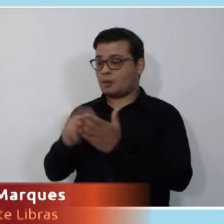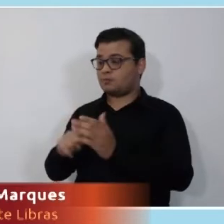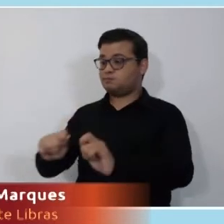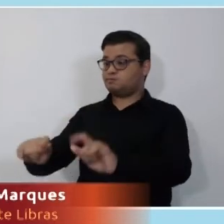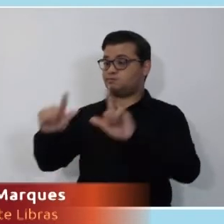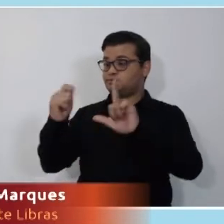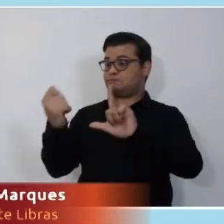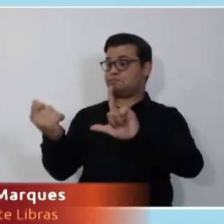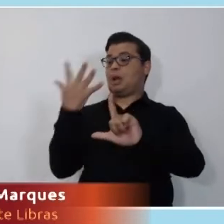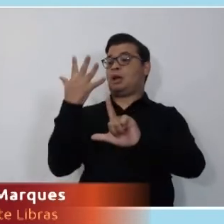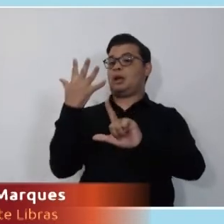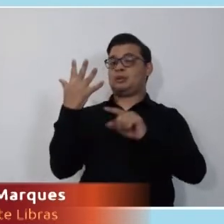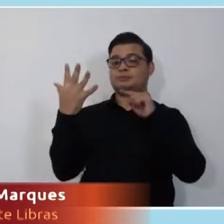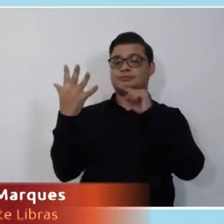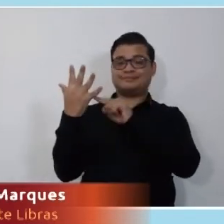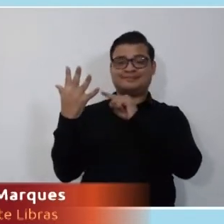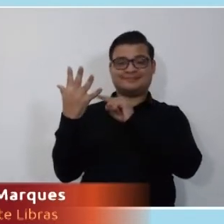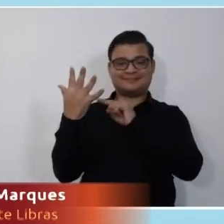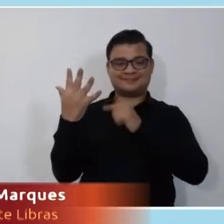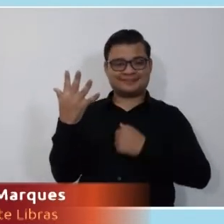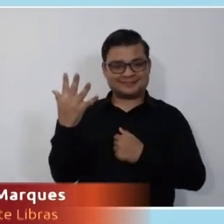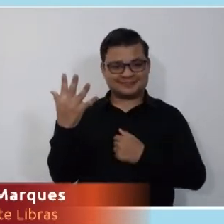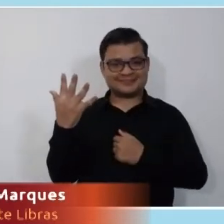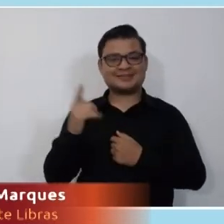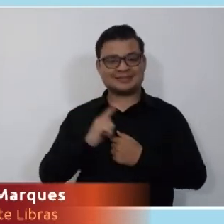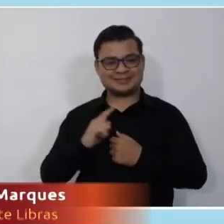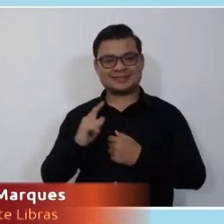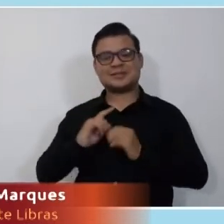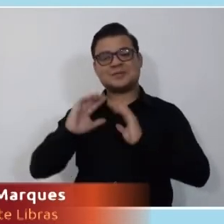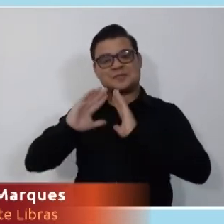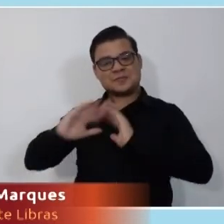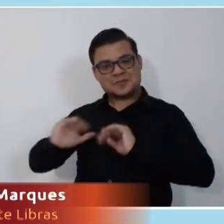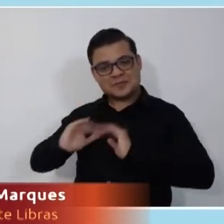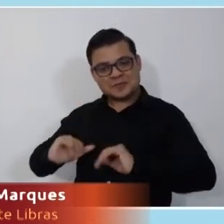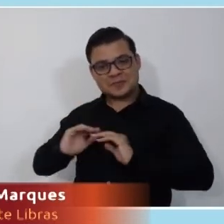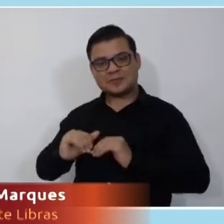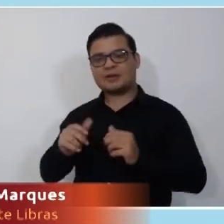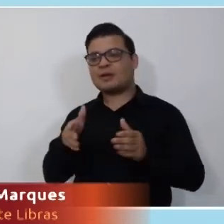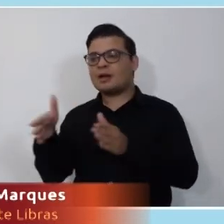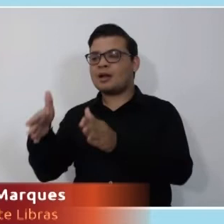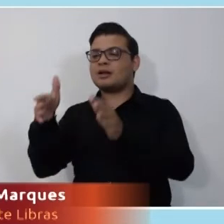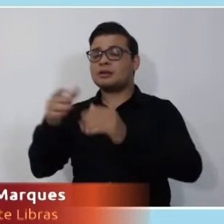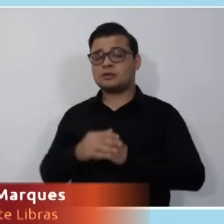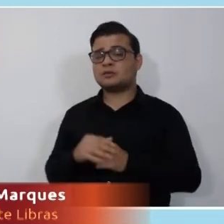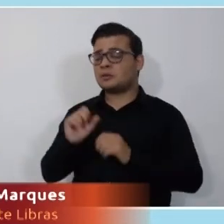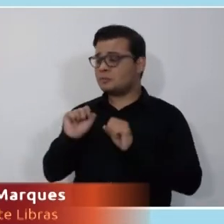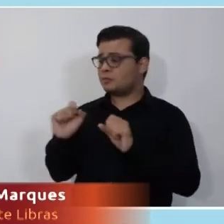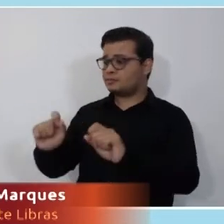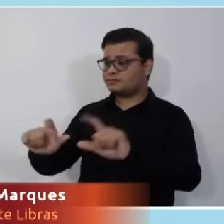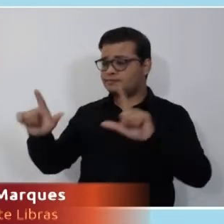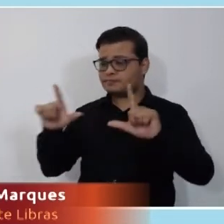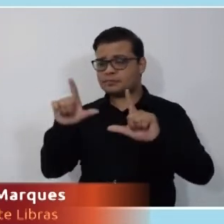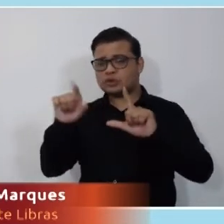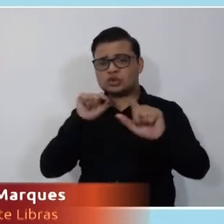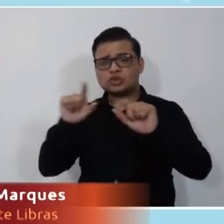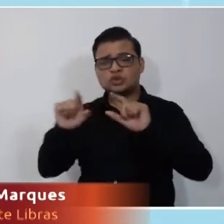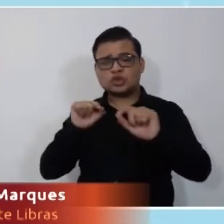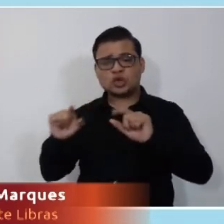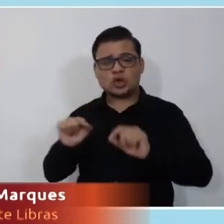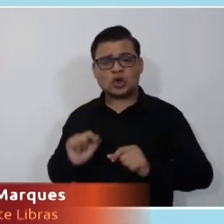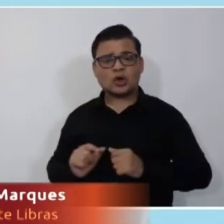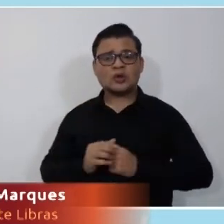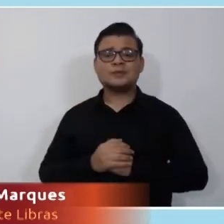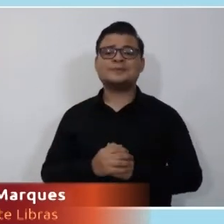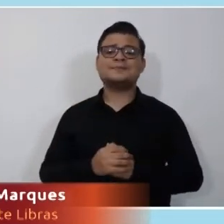pesquisa simples, 3 telas, perguntas objetivas, de múltiplas escolhas, né? Tranquilo você responde isso